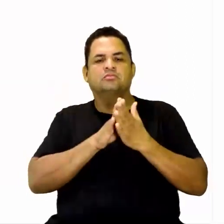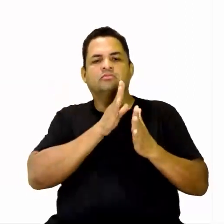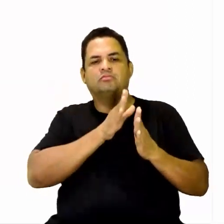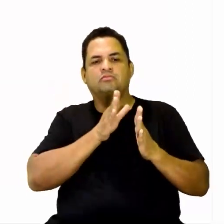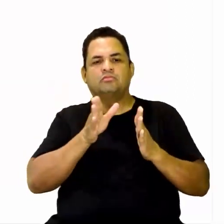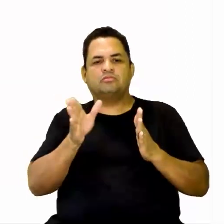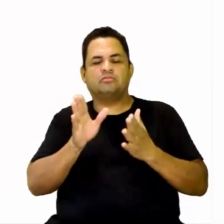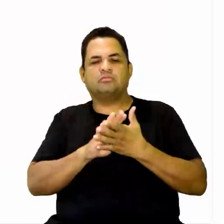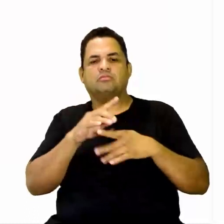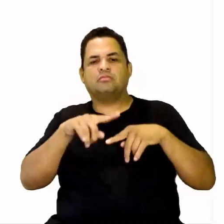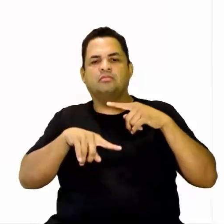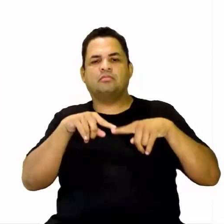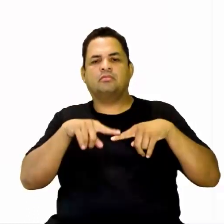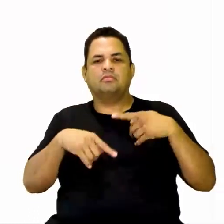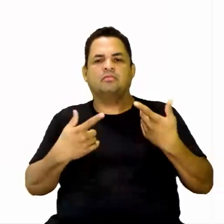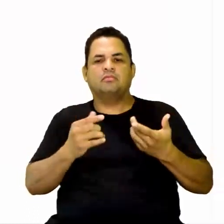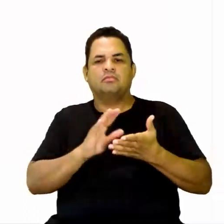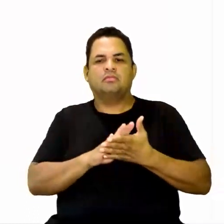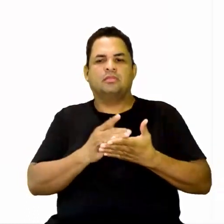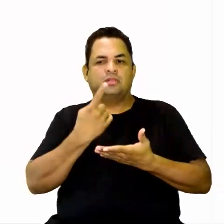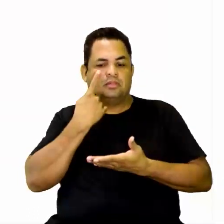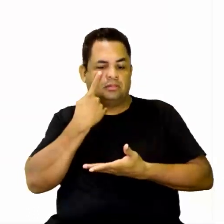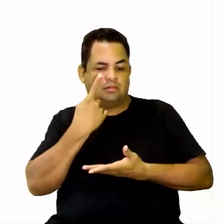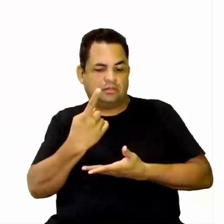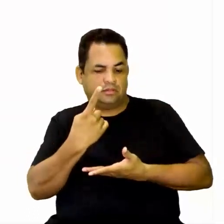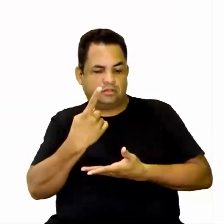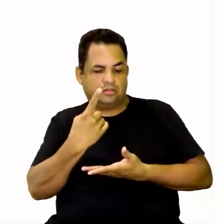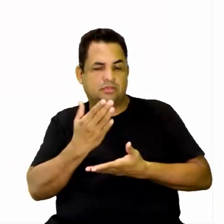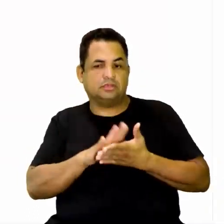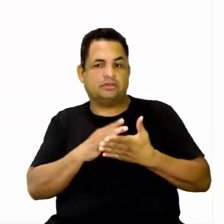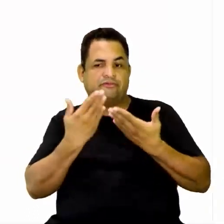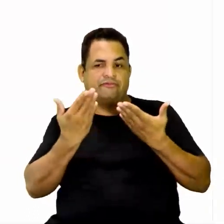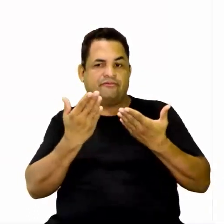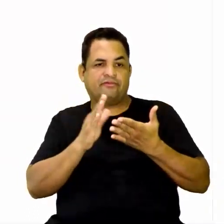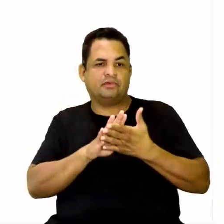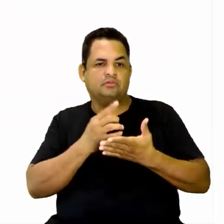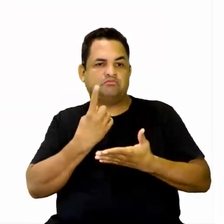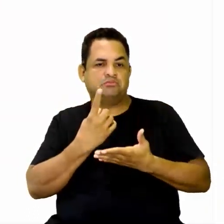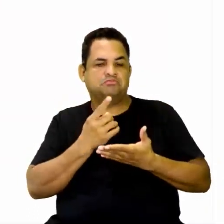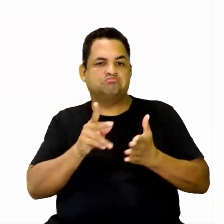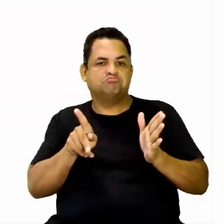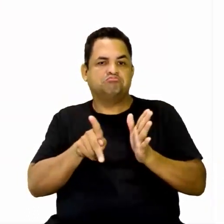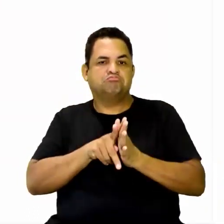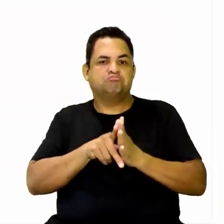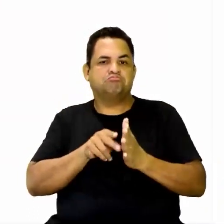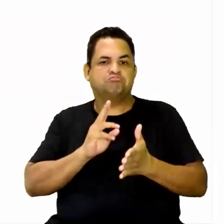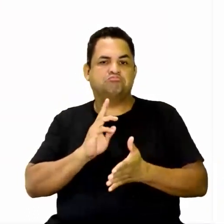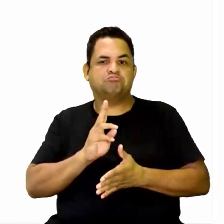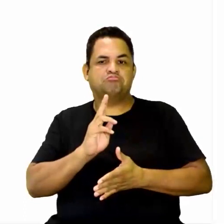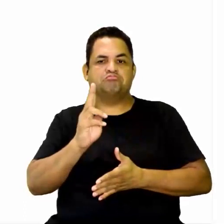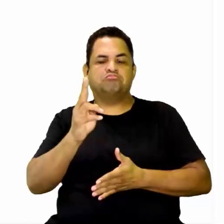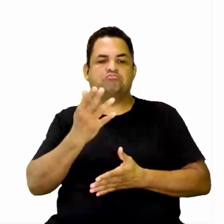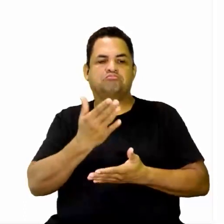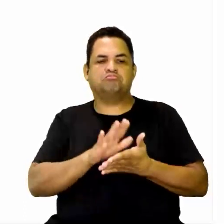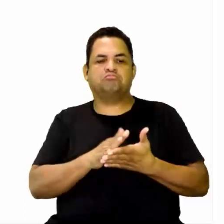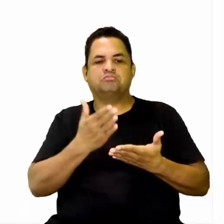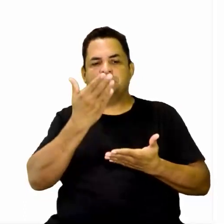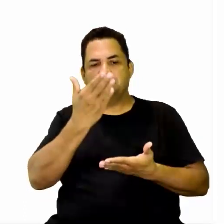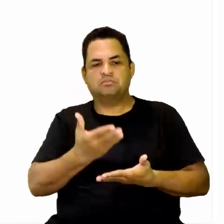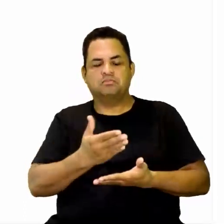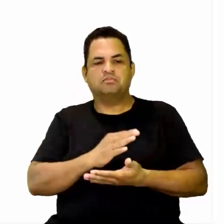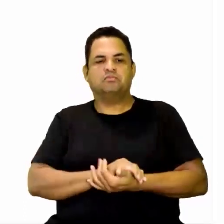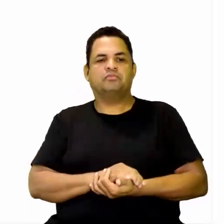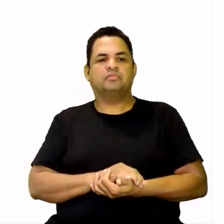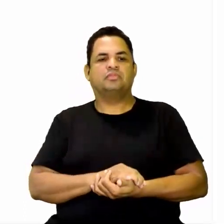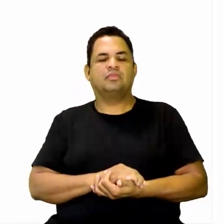um material é identificada pela aparência uniforme e pelas propriedades constantes em